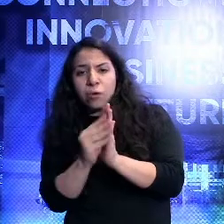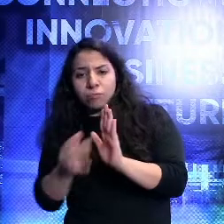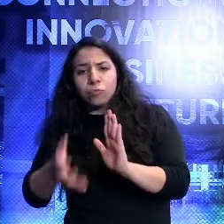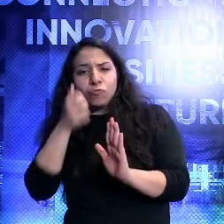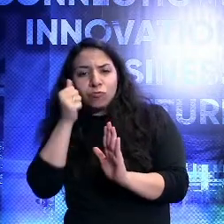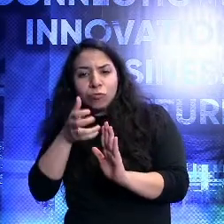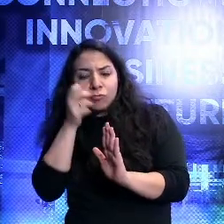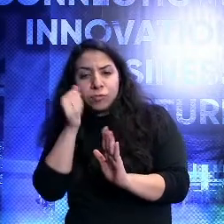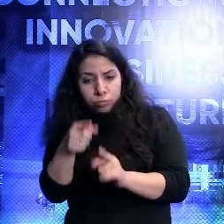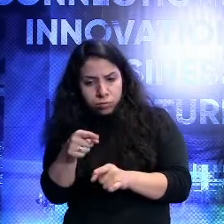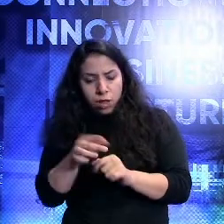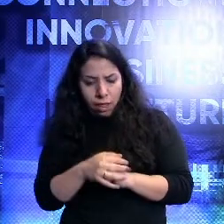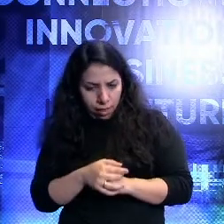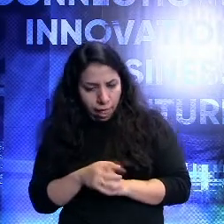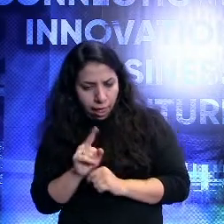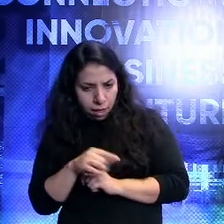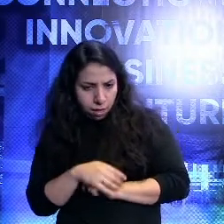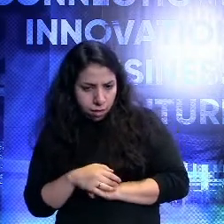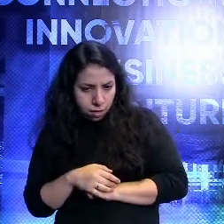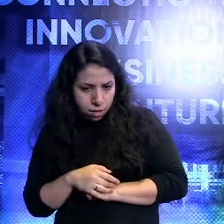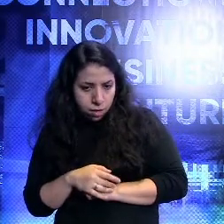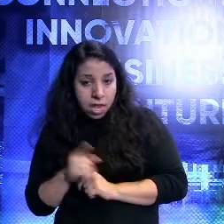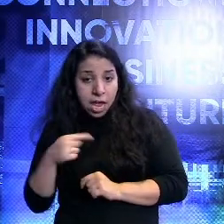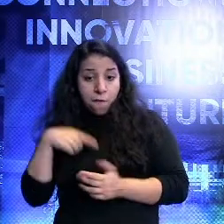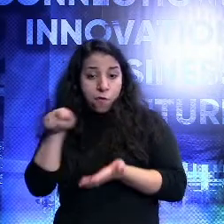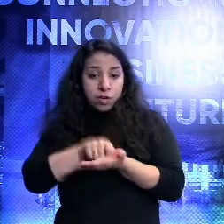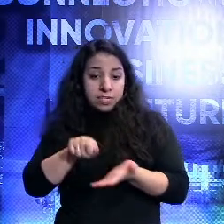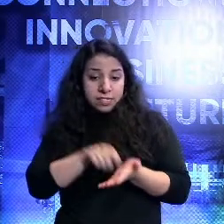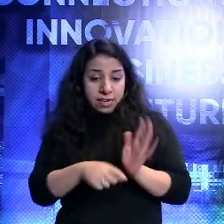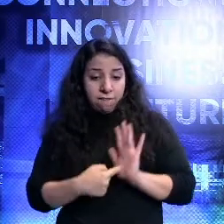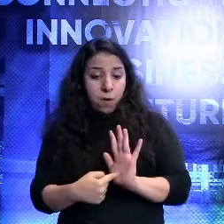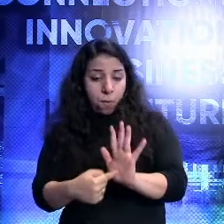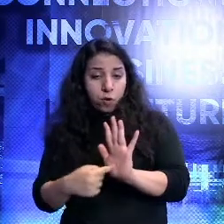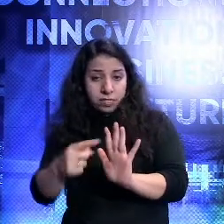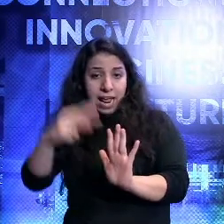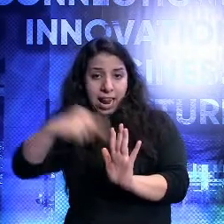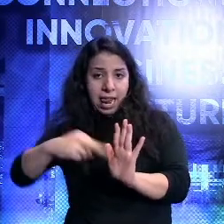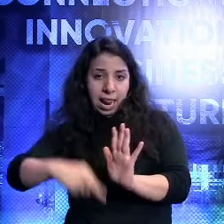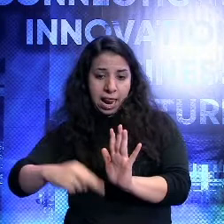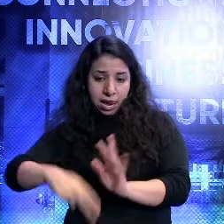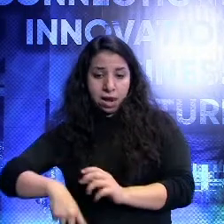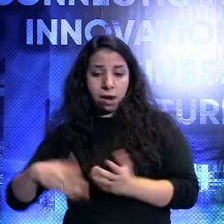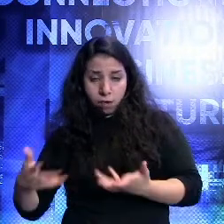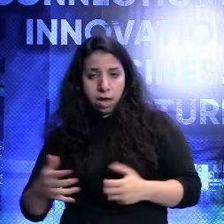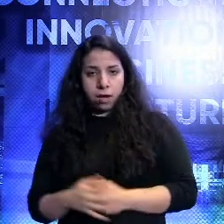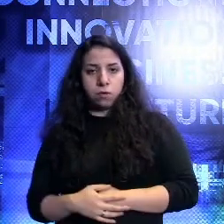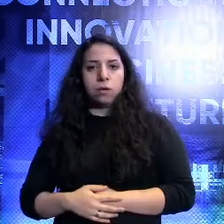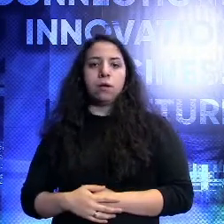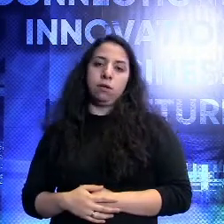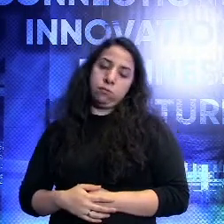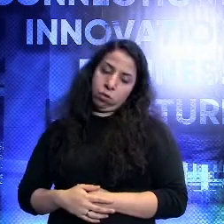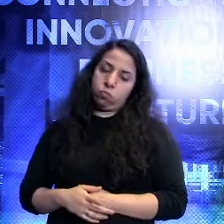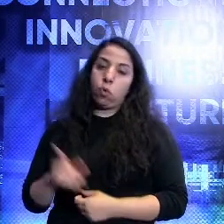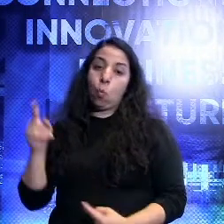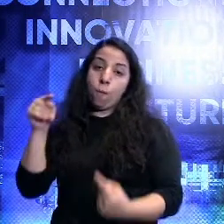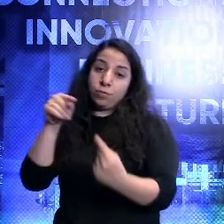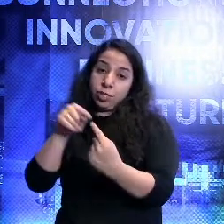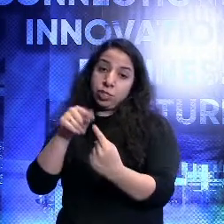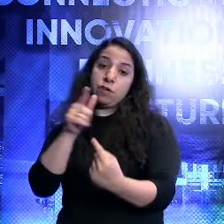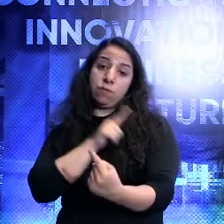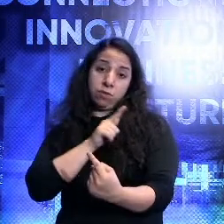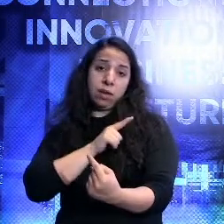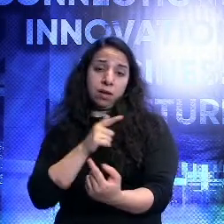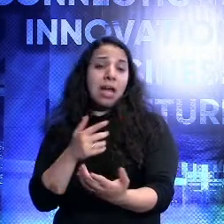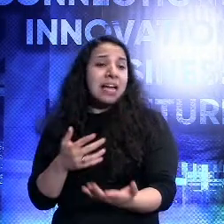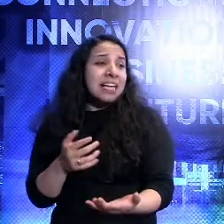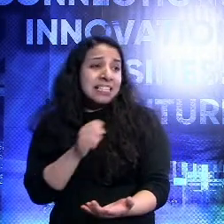as pessoas querem ler? O que elas precisam ler, da forma que elas querem, com o tipo de linguagem que elas querem ter. Entende? Então, se eu não tiver um objetivo